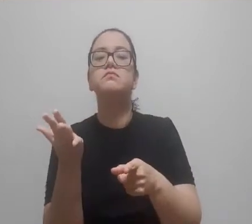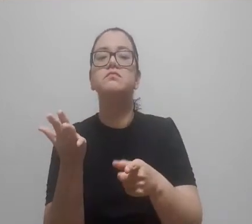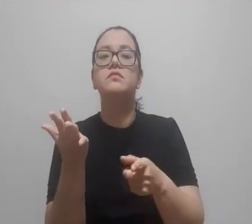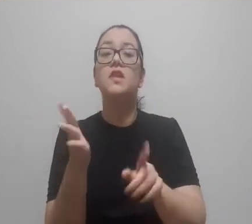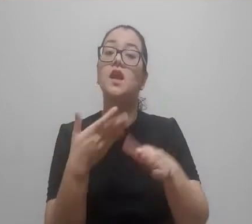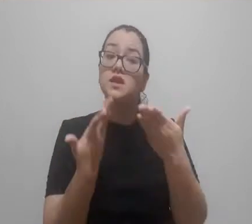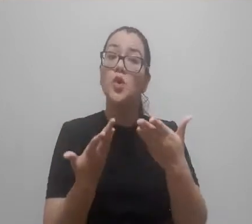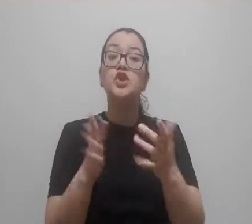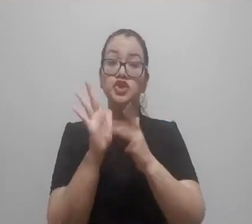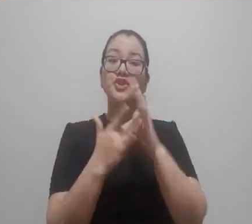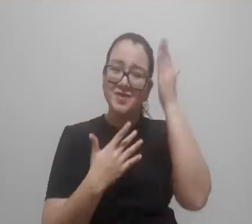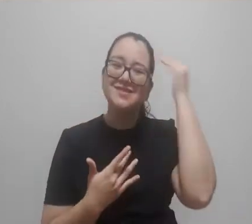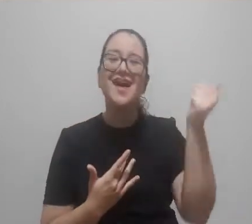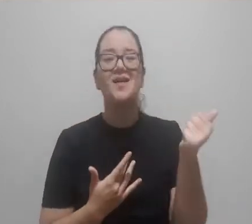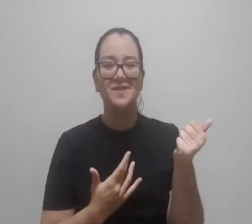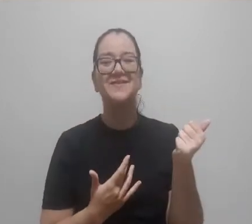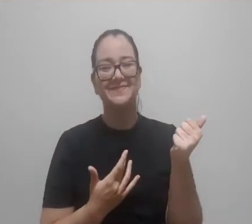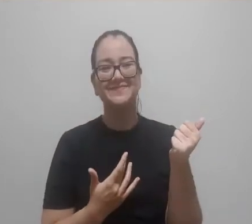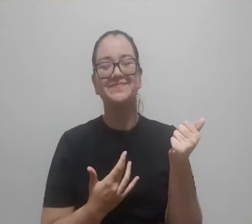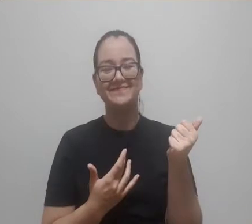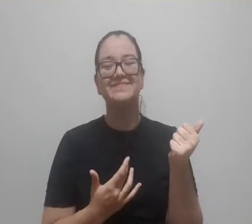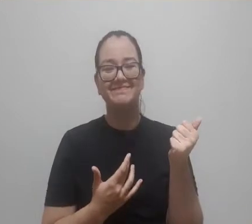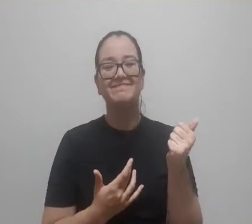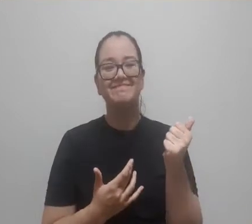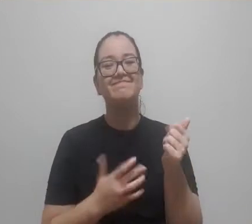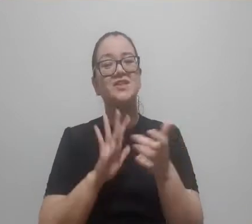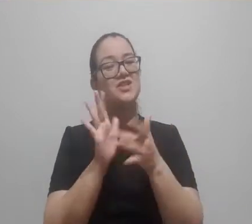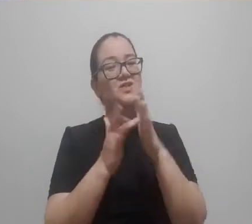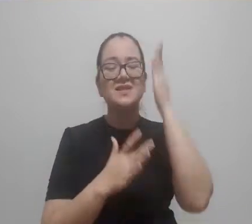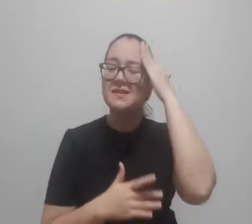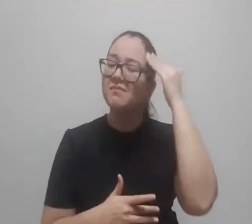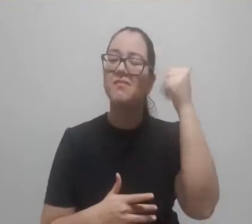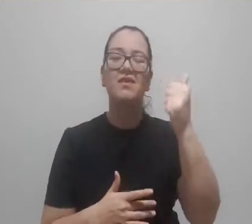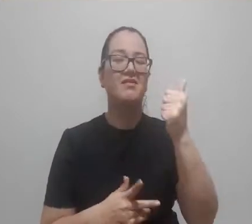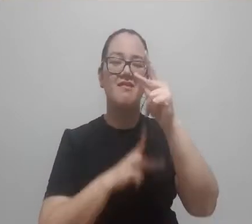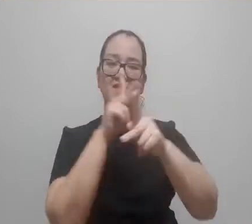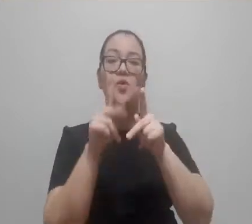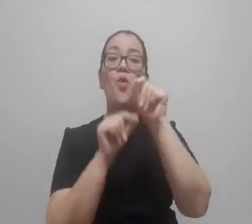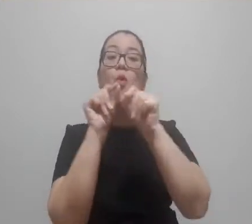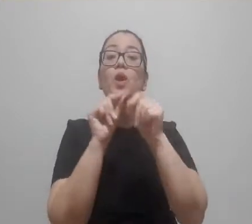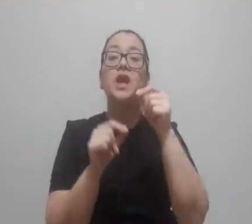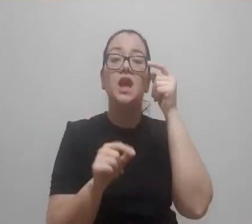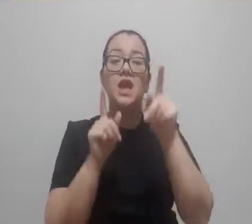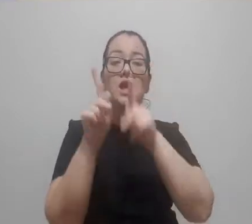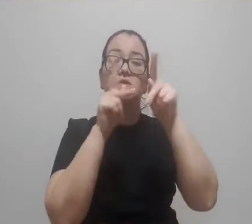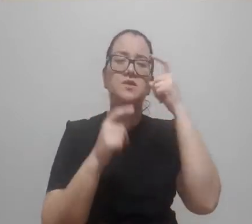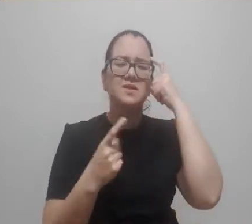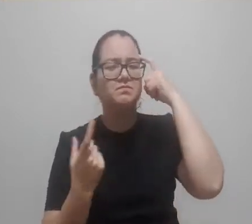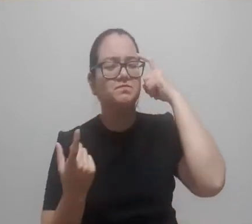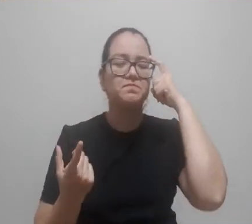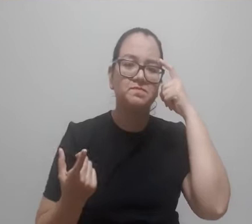sabia muito bem que seriam feitas. Então, o que Jesus faz? Sabendo de